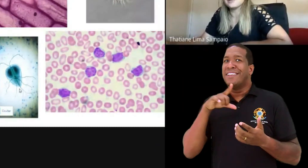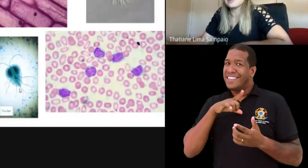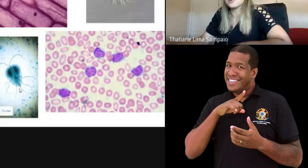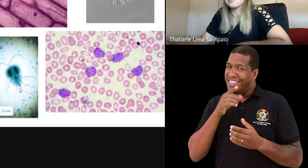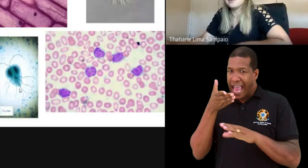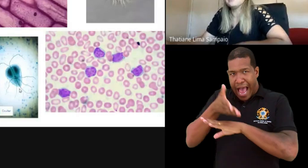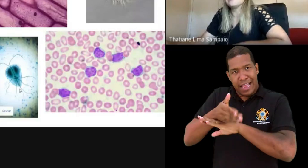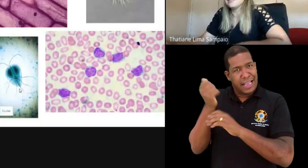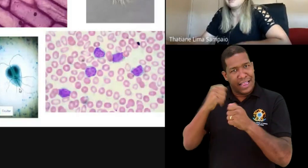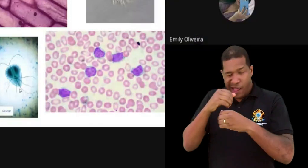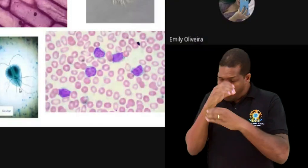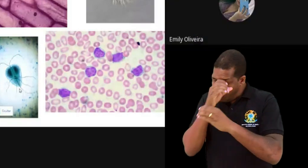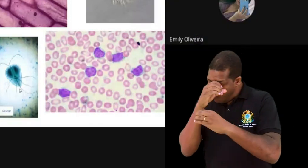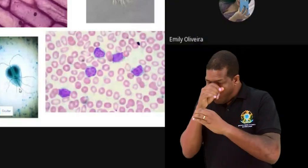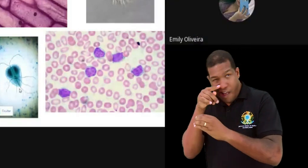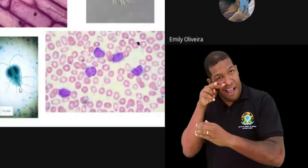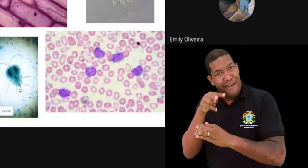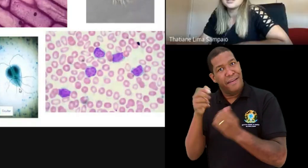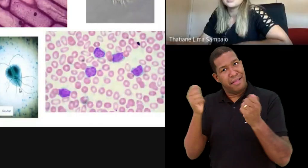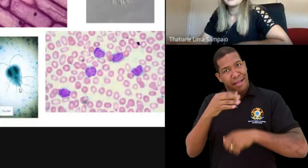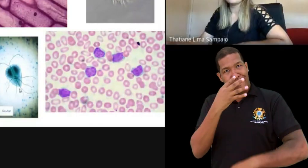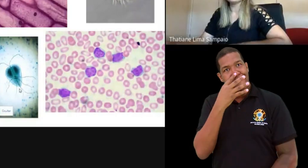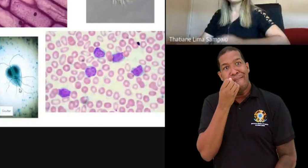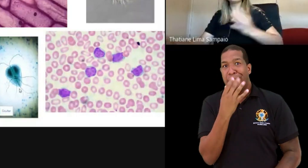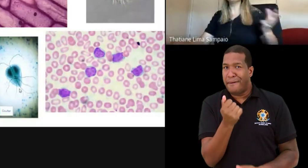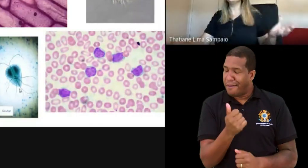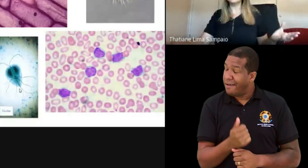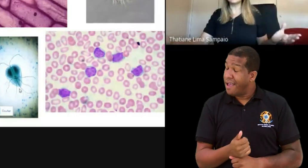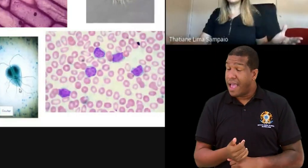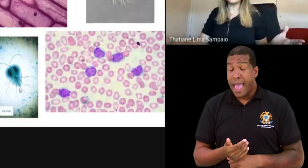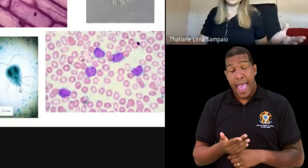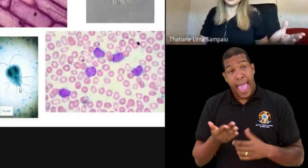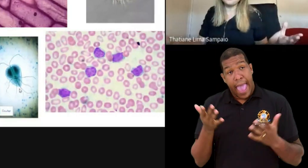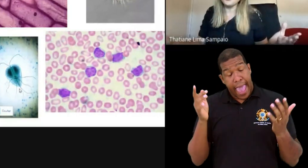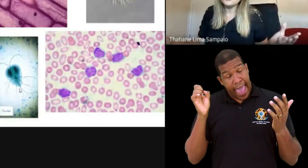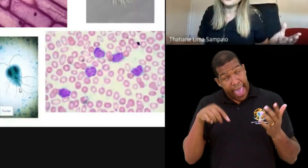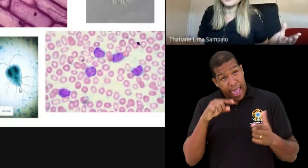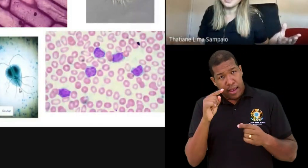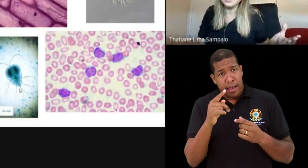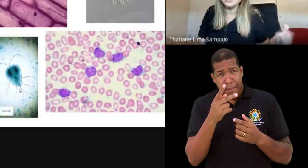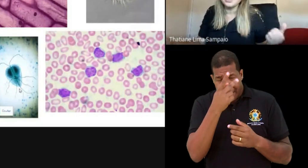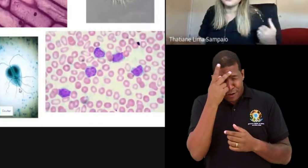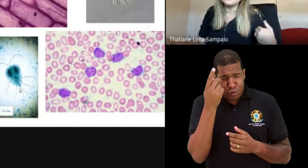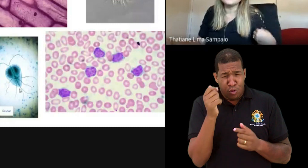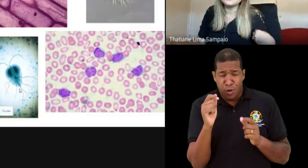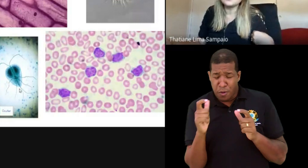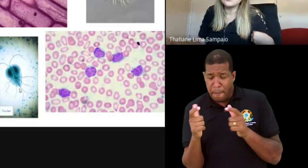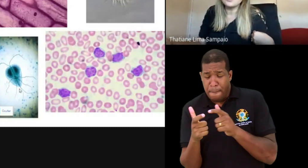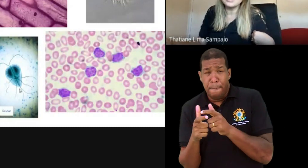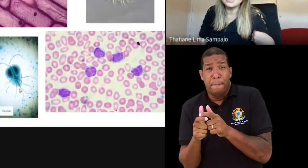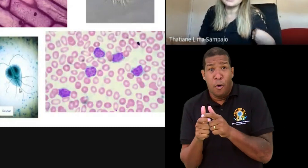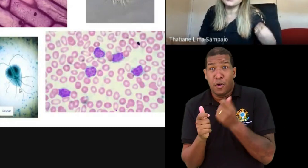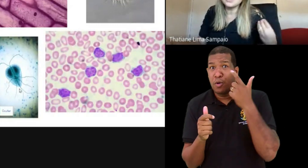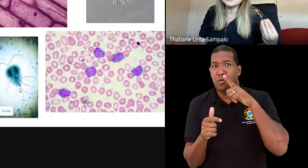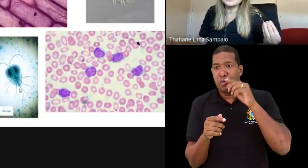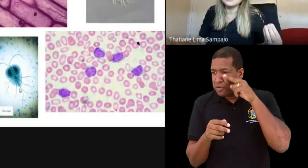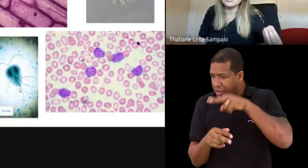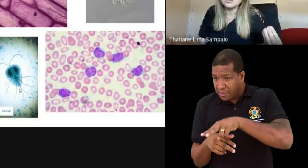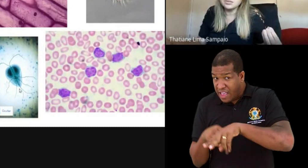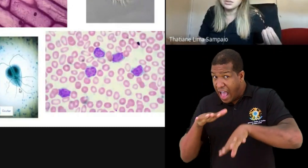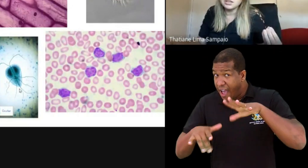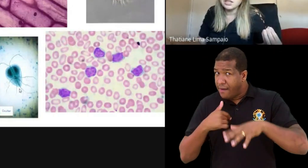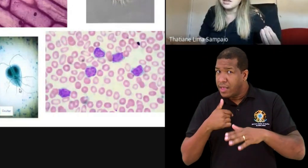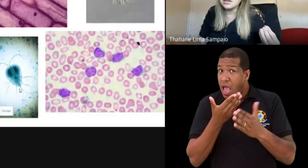esse microscópio. E Aham. é uma oportunidade que poucos têm. Eu, às vezes, dou aula na